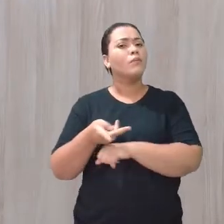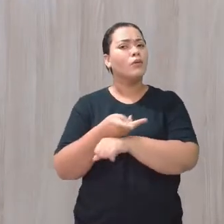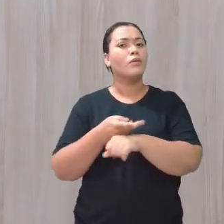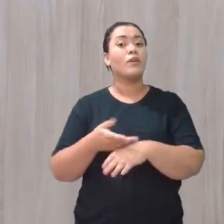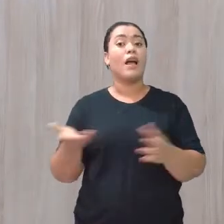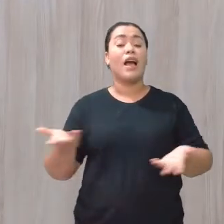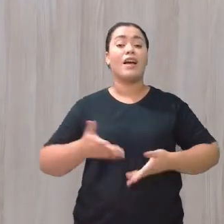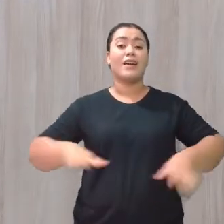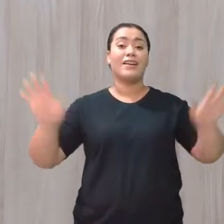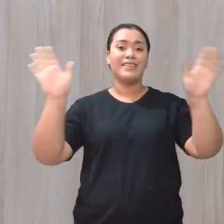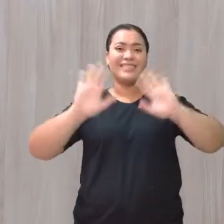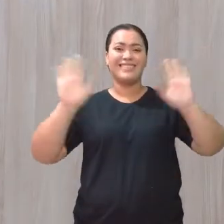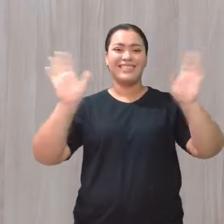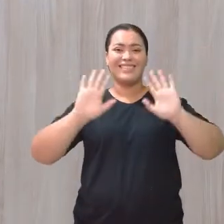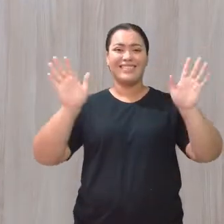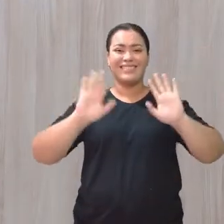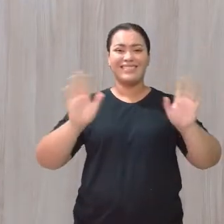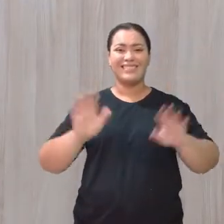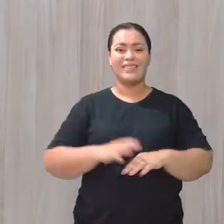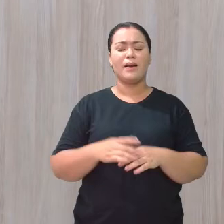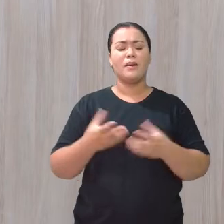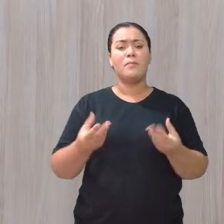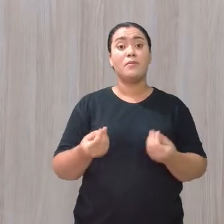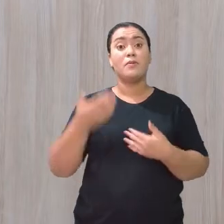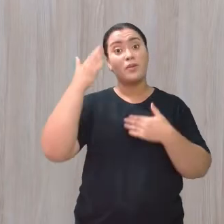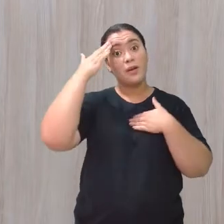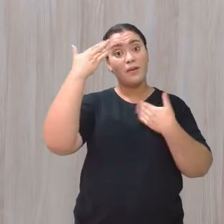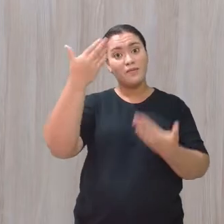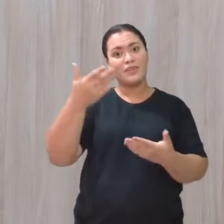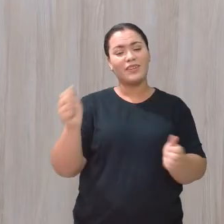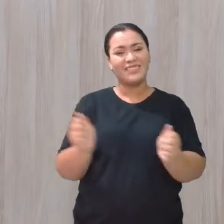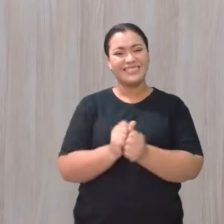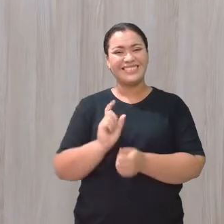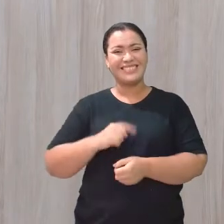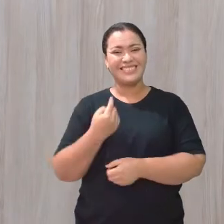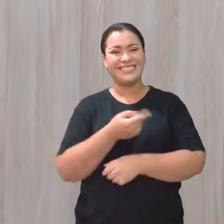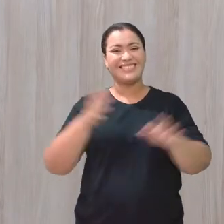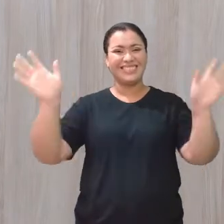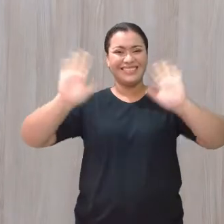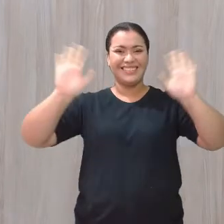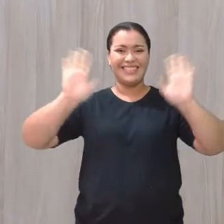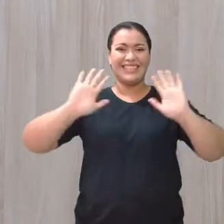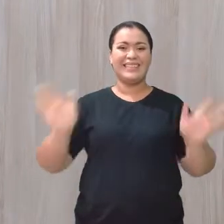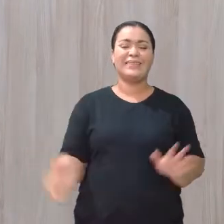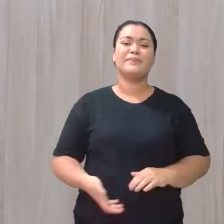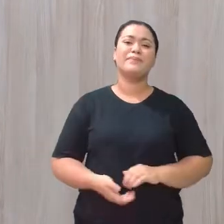Estou me despedindo. Tchau, tchau, pessoal. Muito obrigada por estar aqui conosco. Tchau, tchau.